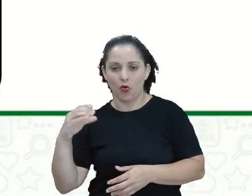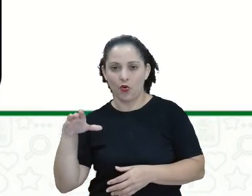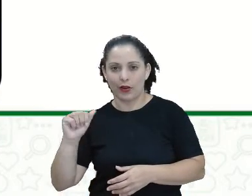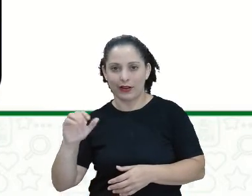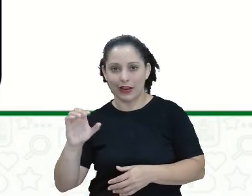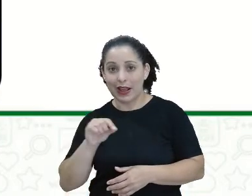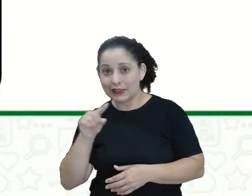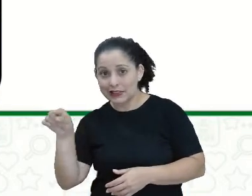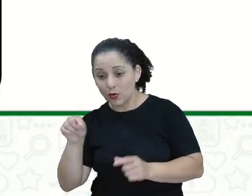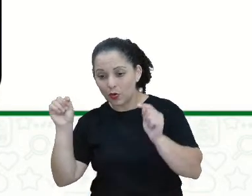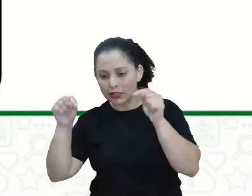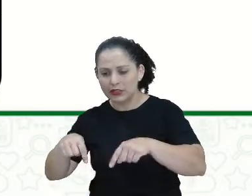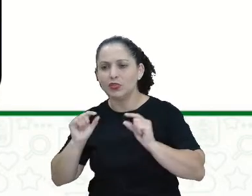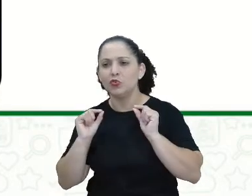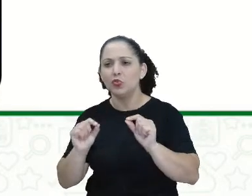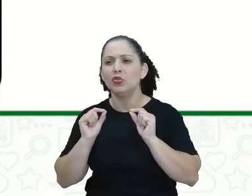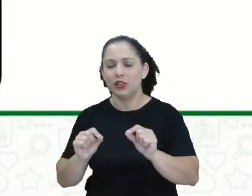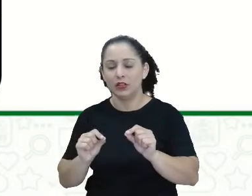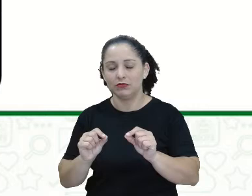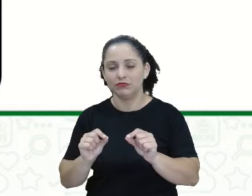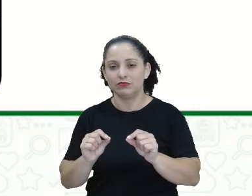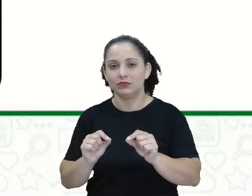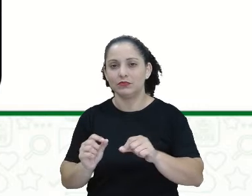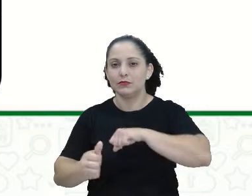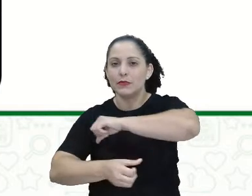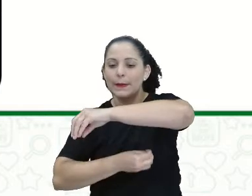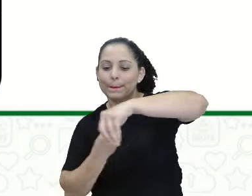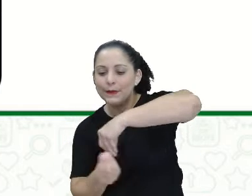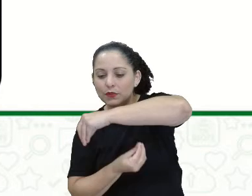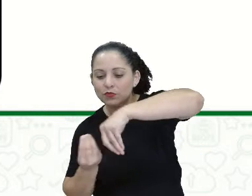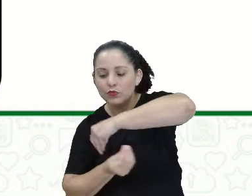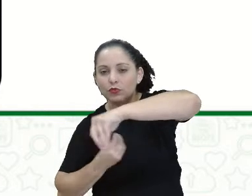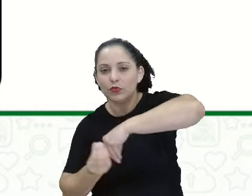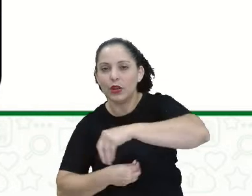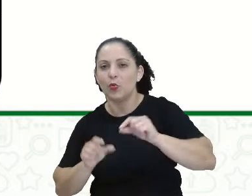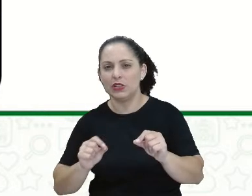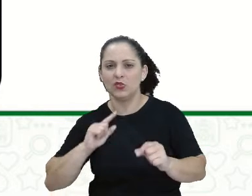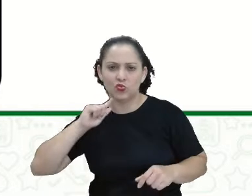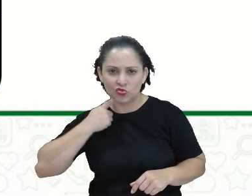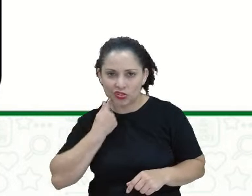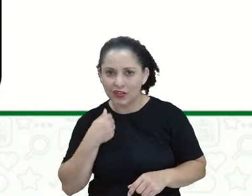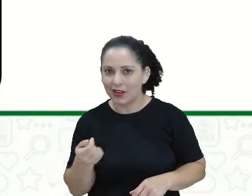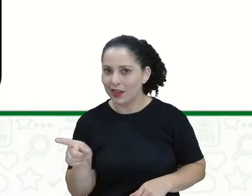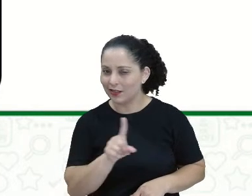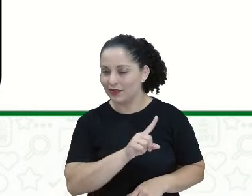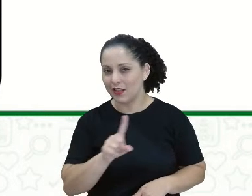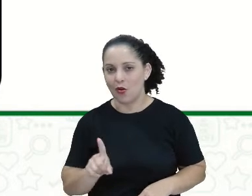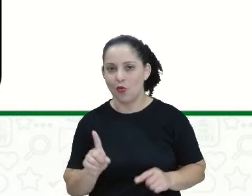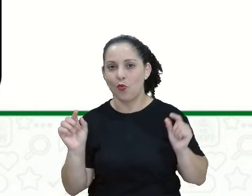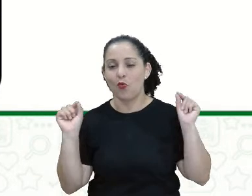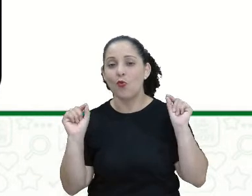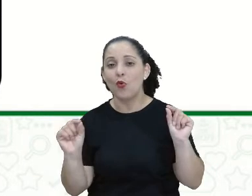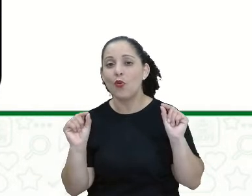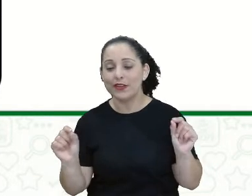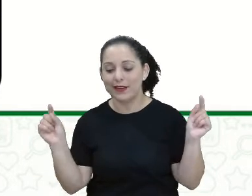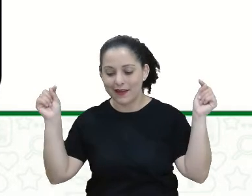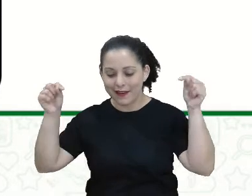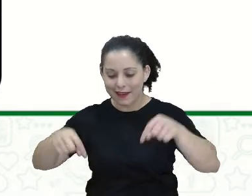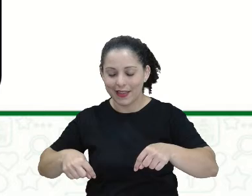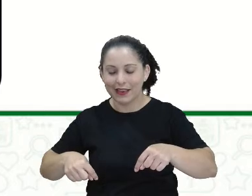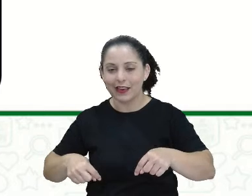não vai agir nessa questão das impurezas, né? Ela vai agir aonde? Na questão